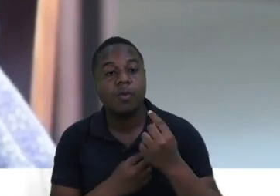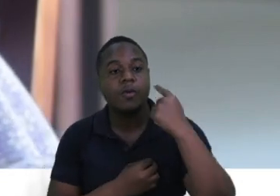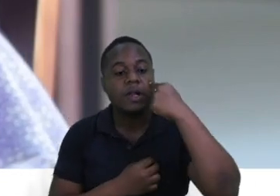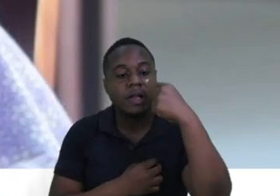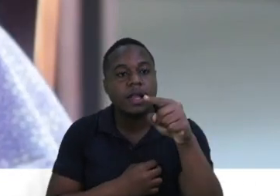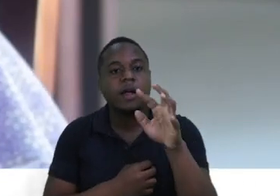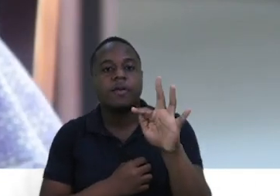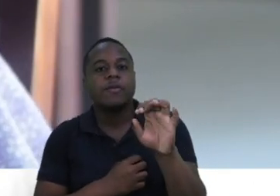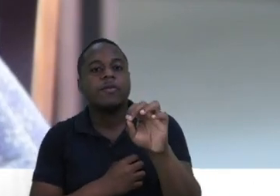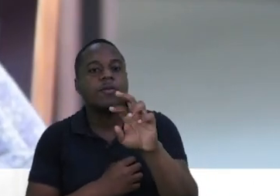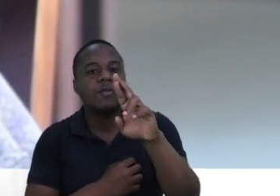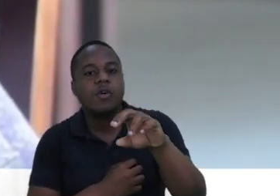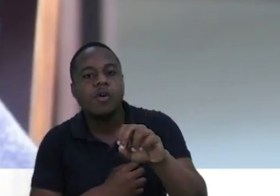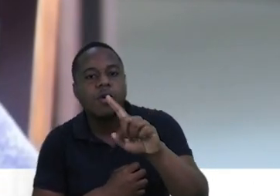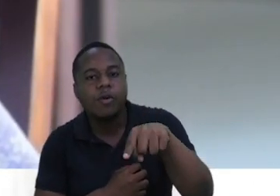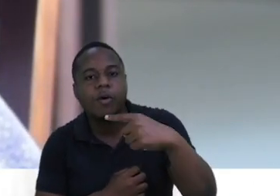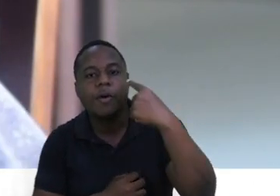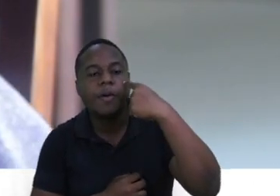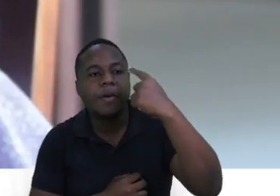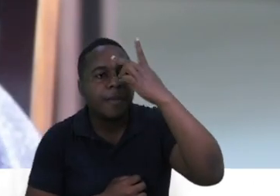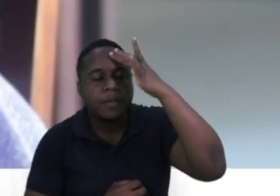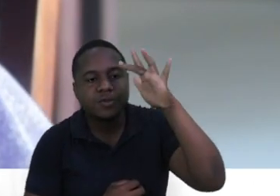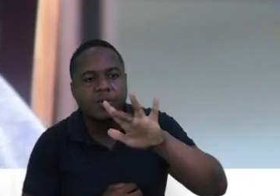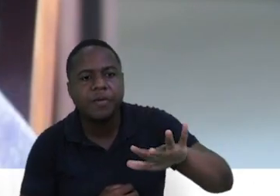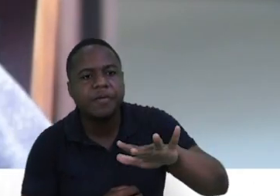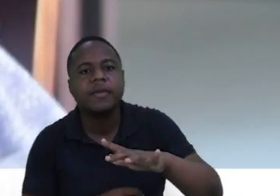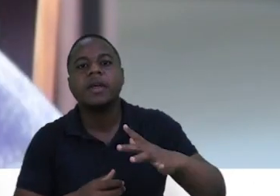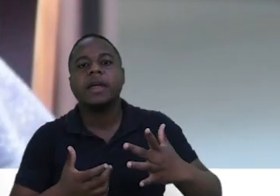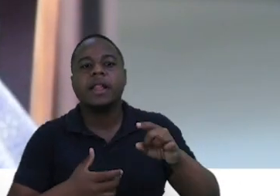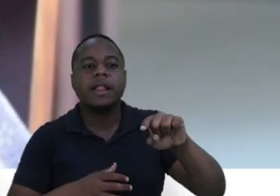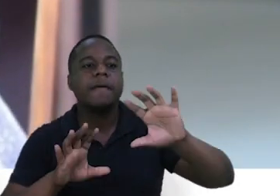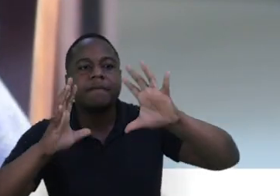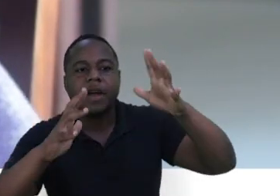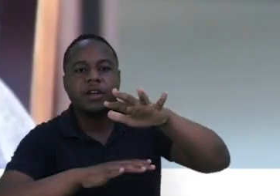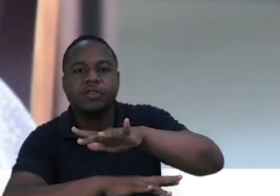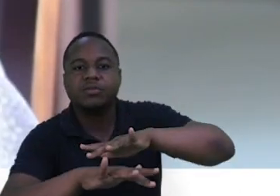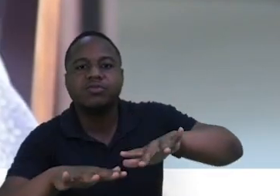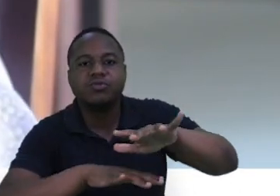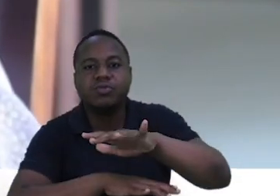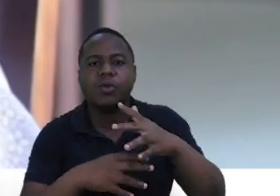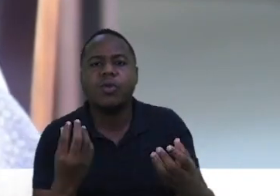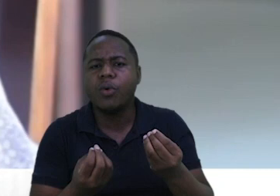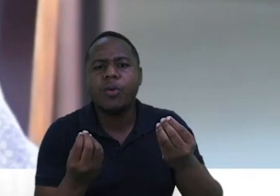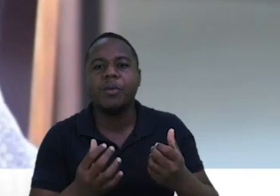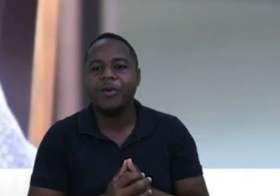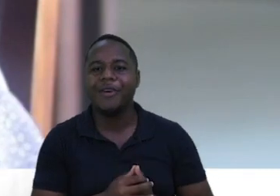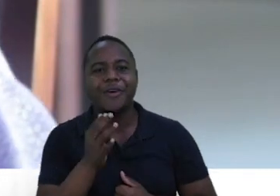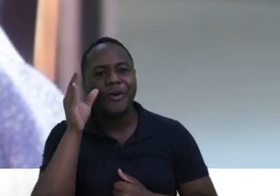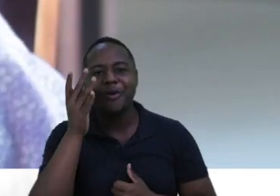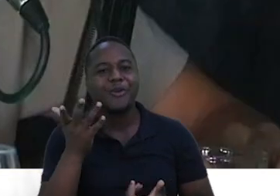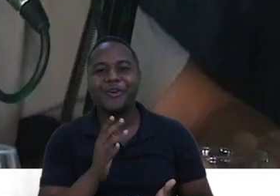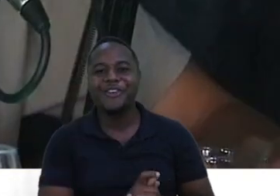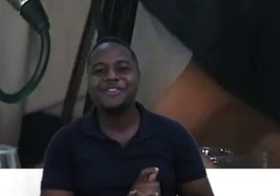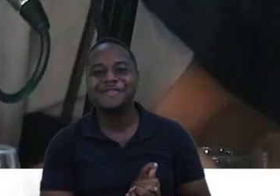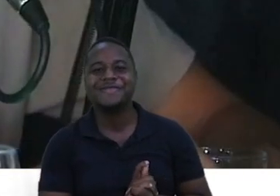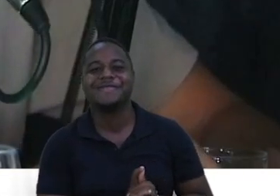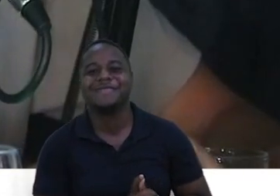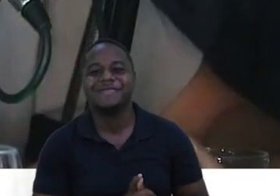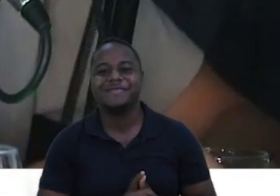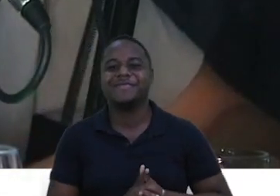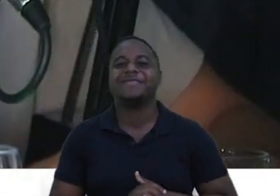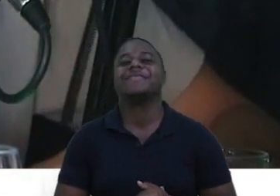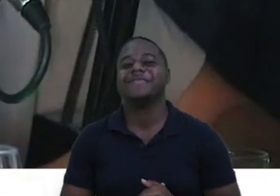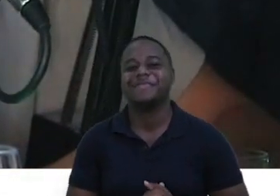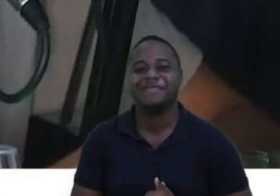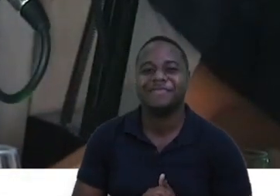nessas comunidades? Como é organizado esses bailes? Conte aí um pouquinho vocês que viveram isso. Eu sou super curiosa para saber. Como é que não